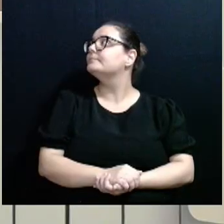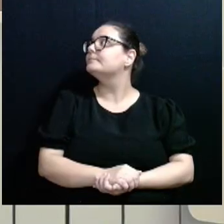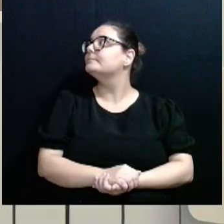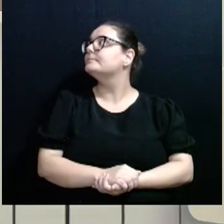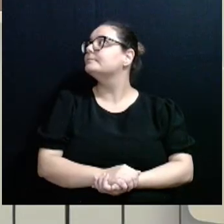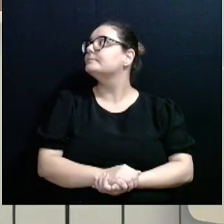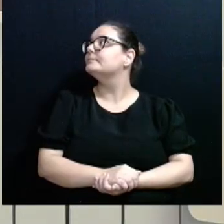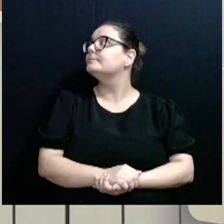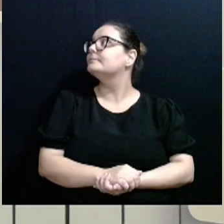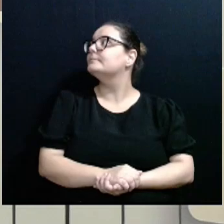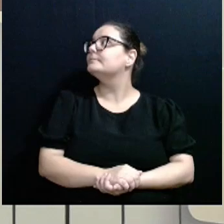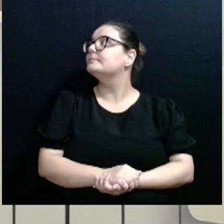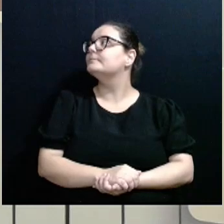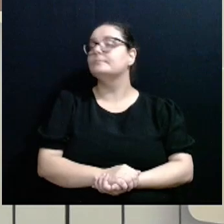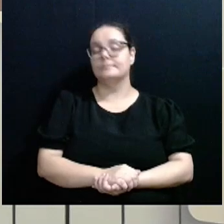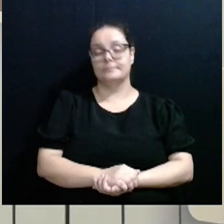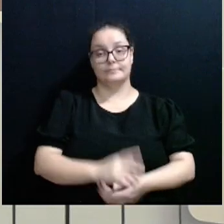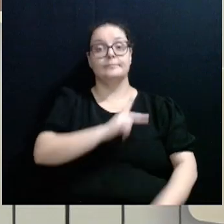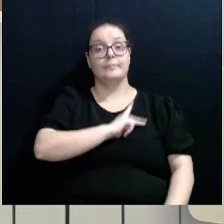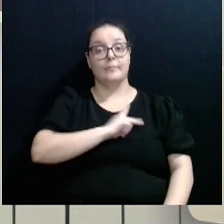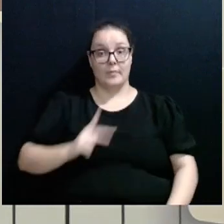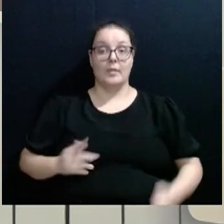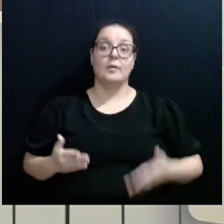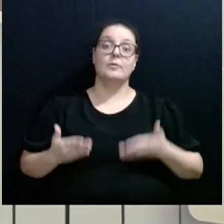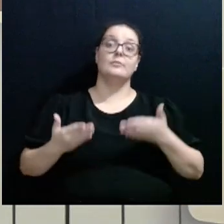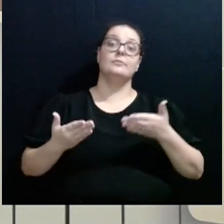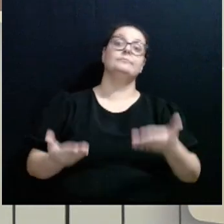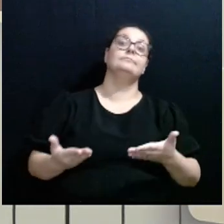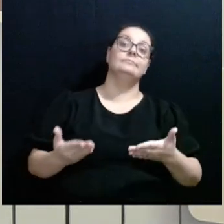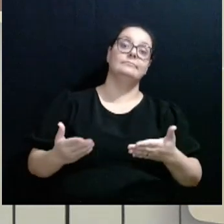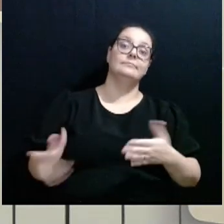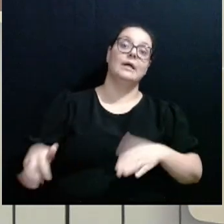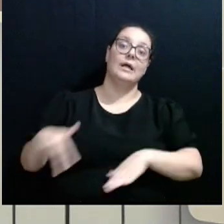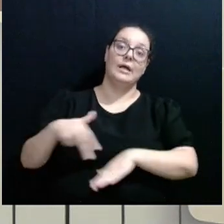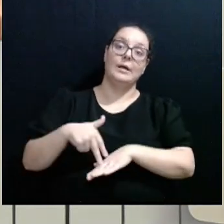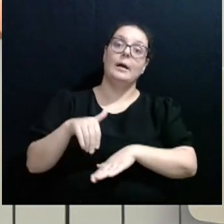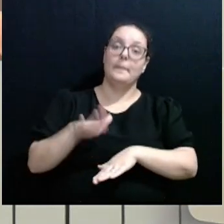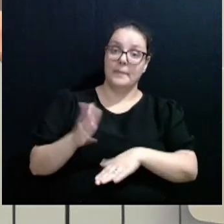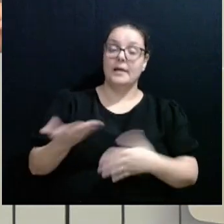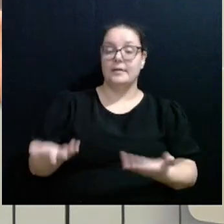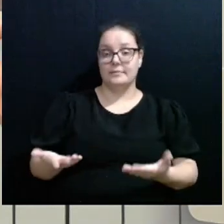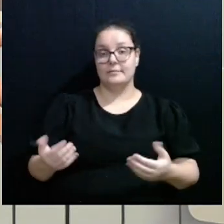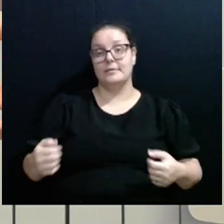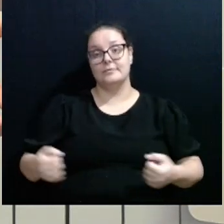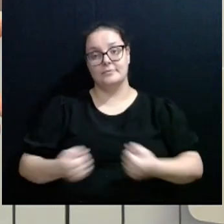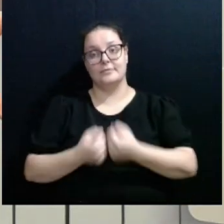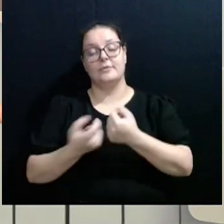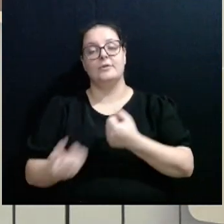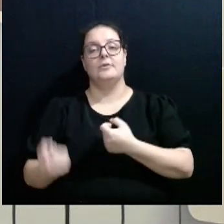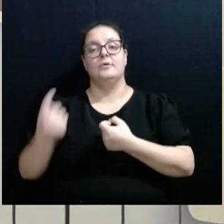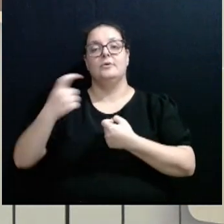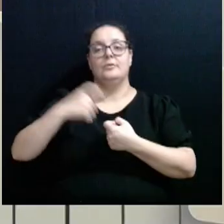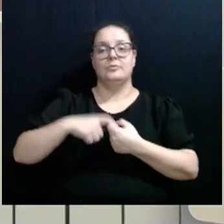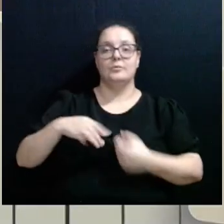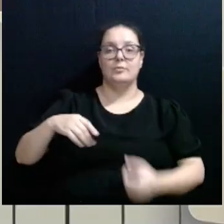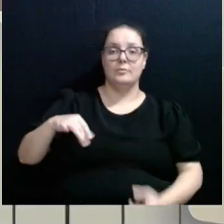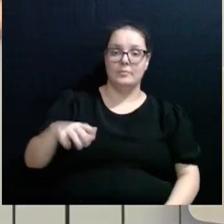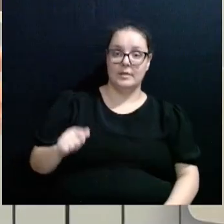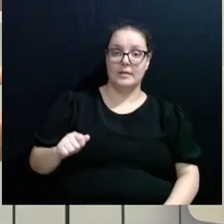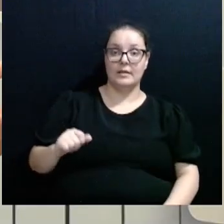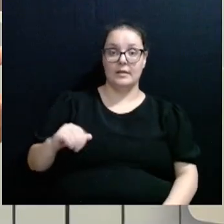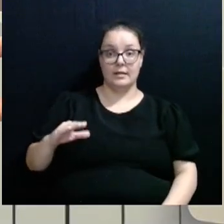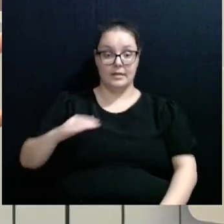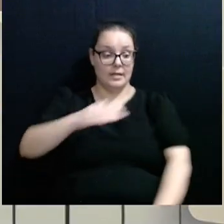A Ponte trouxe este componente a mais, para o duelo, o retorno do meia capitão Elvis, dos